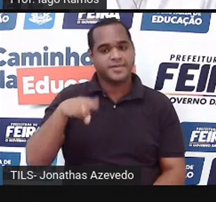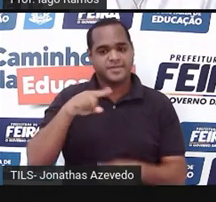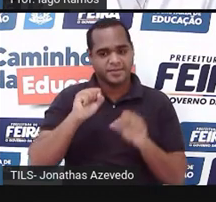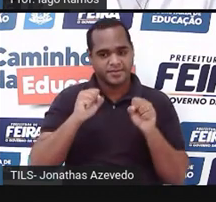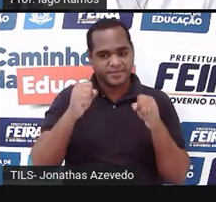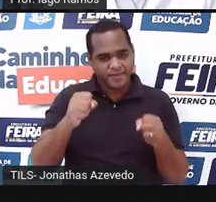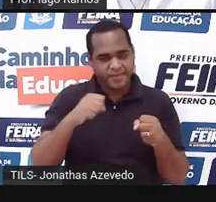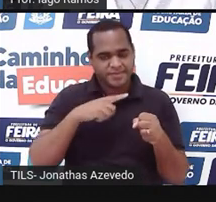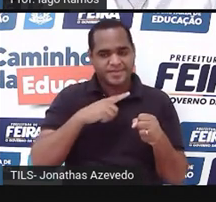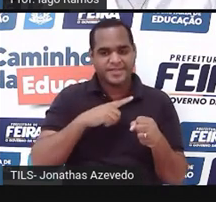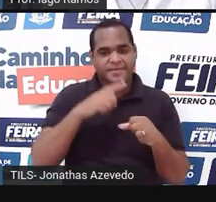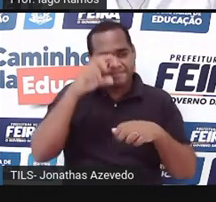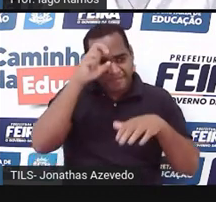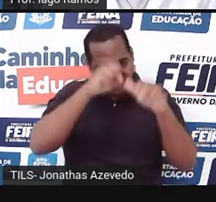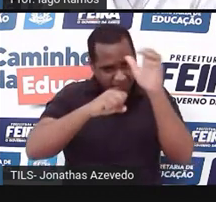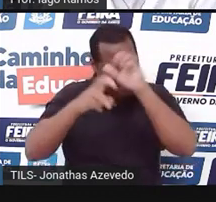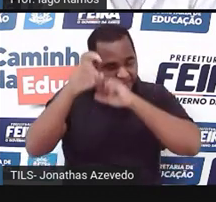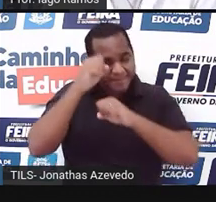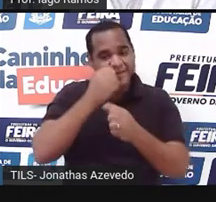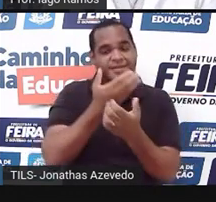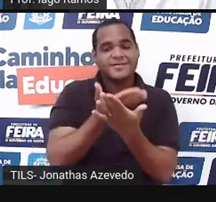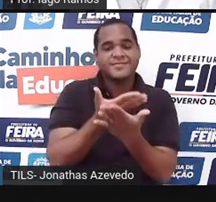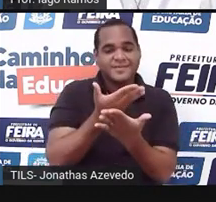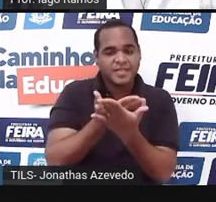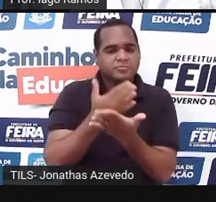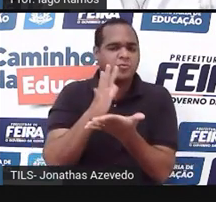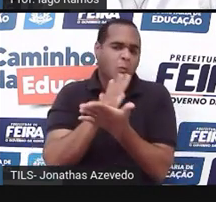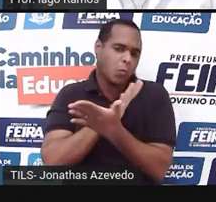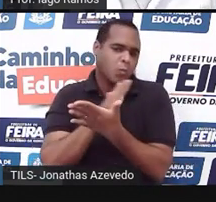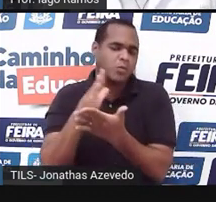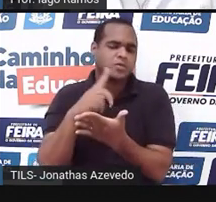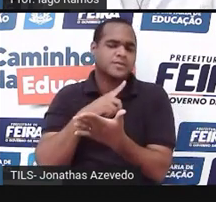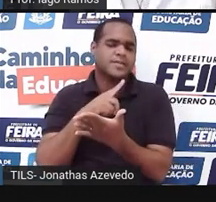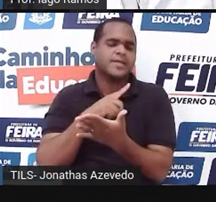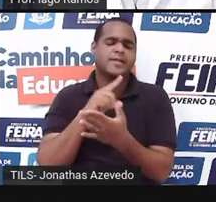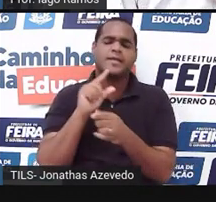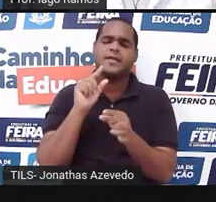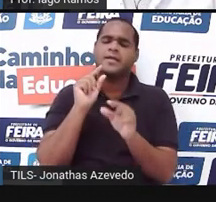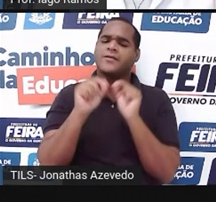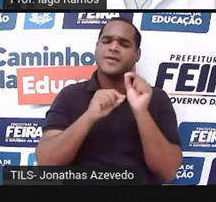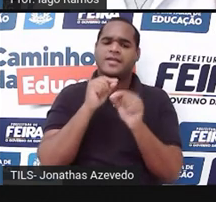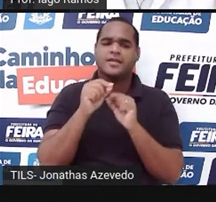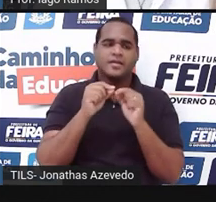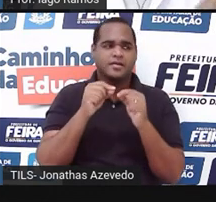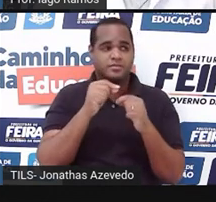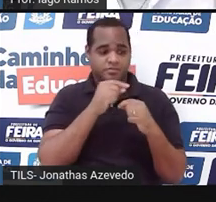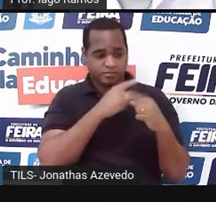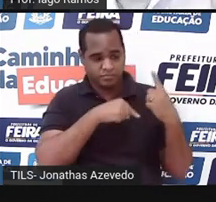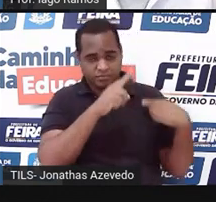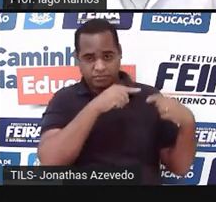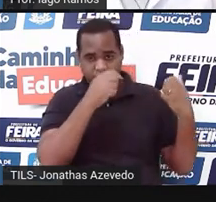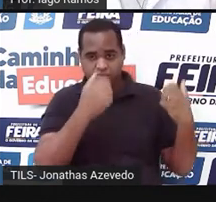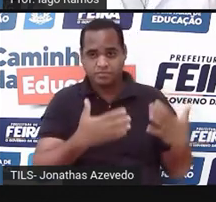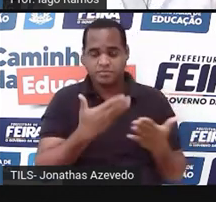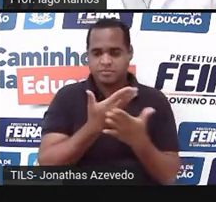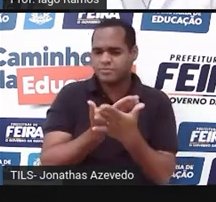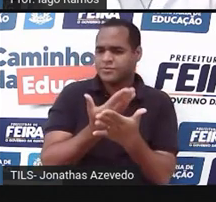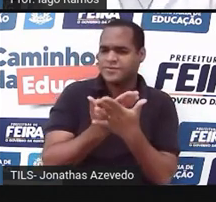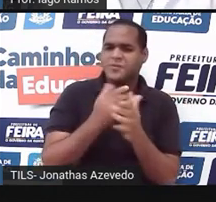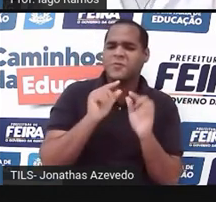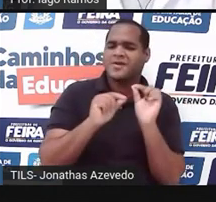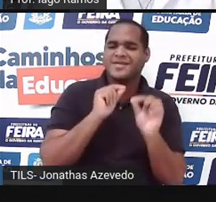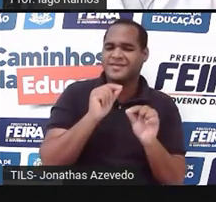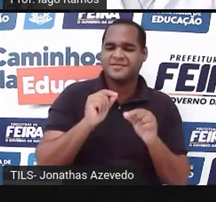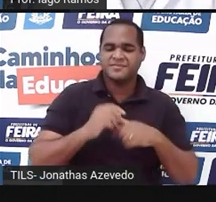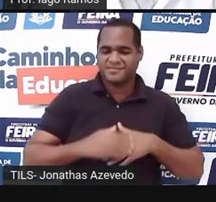estudando aí algumas aulas certo e o que é que a gente já vem estudando nessas aulas